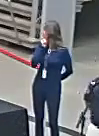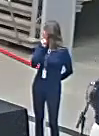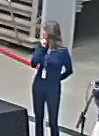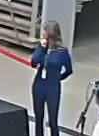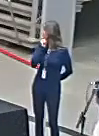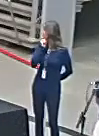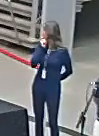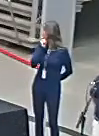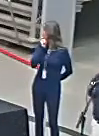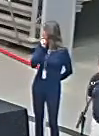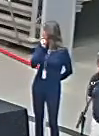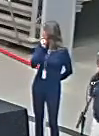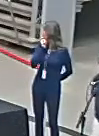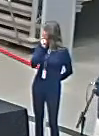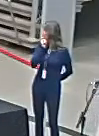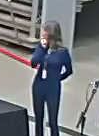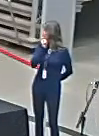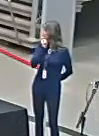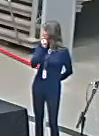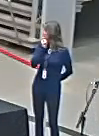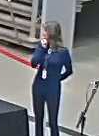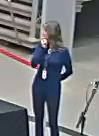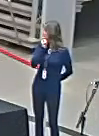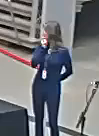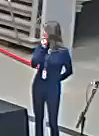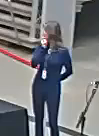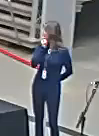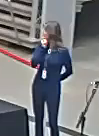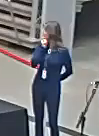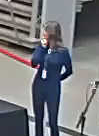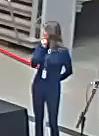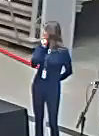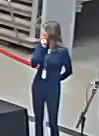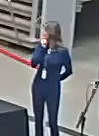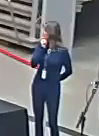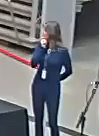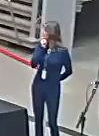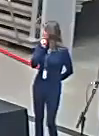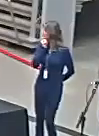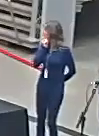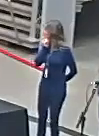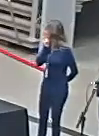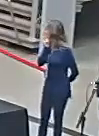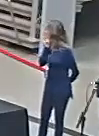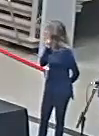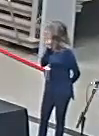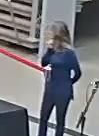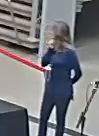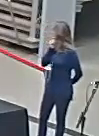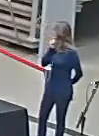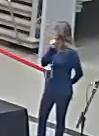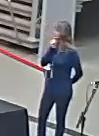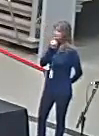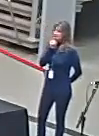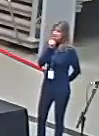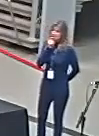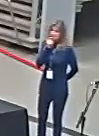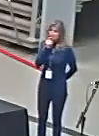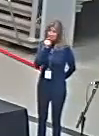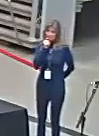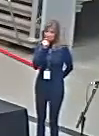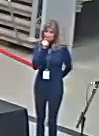assegura gratuidade à pessoa com deficiência no transporte público intermunicipal requerimento do